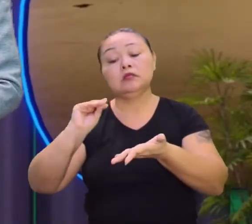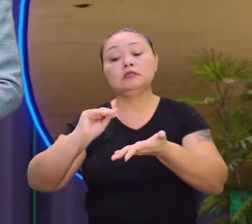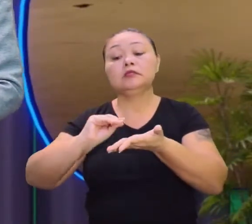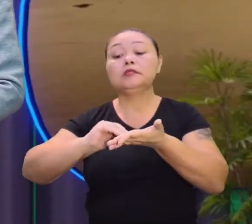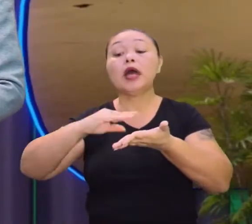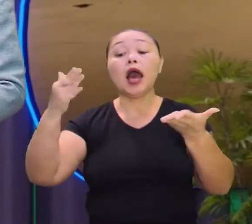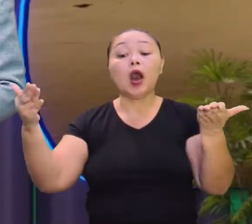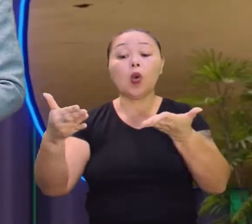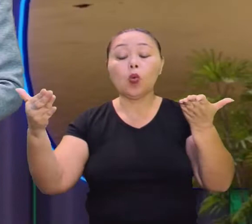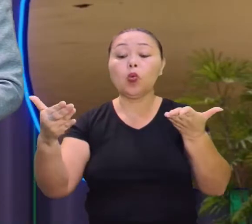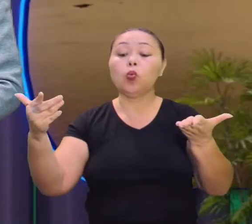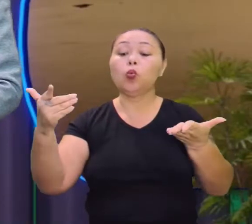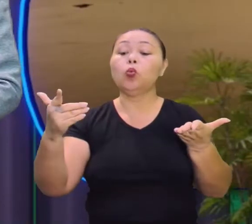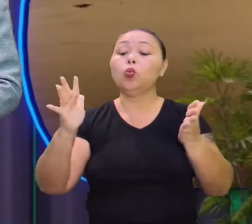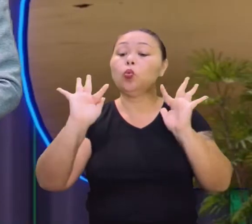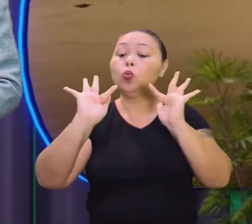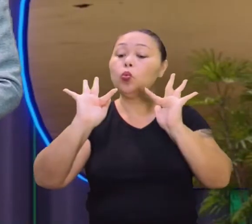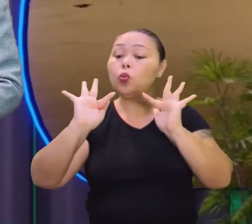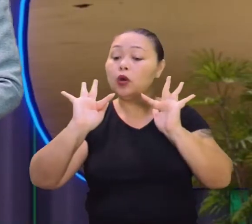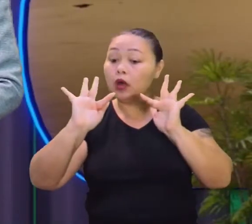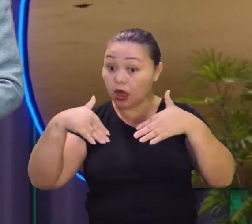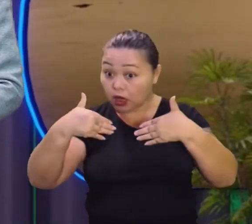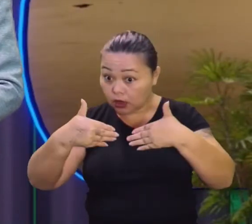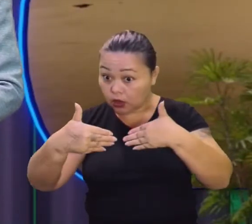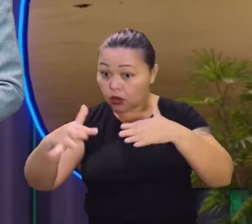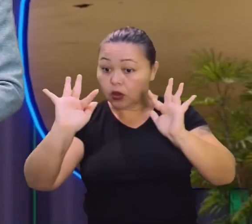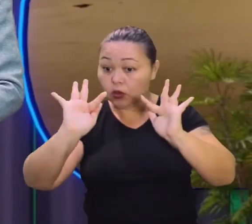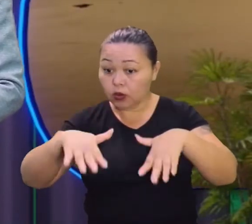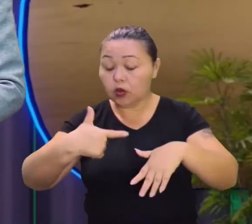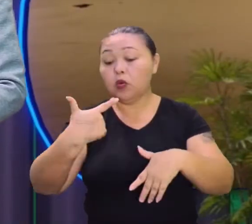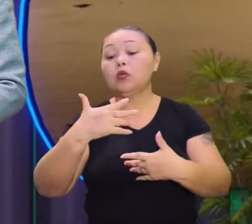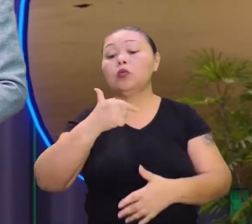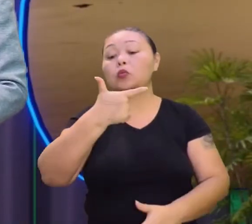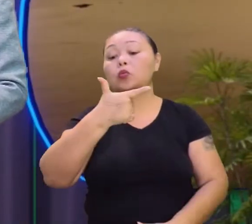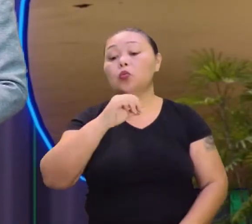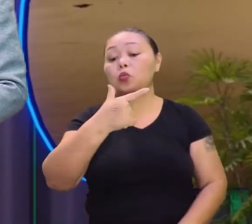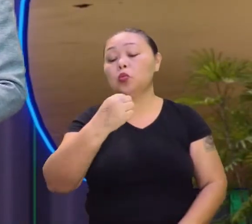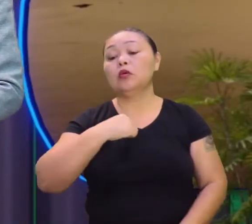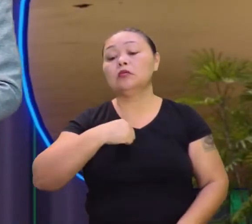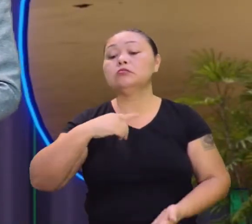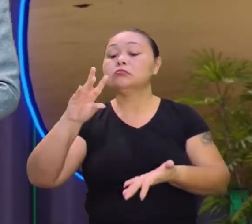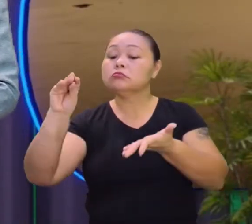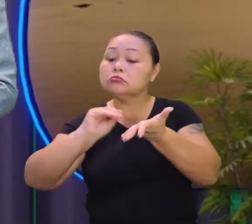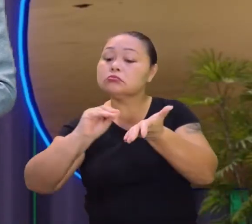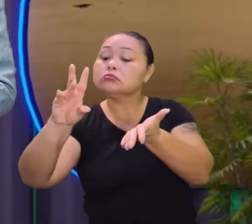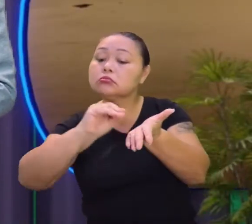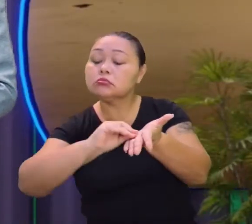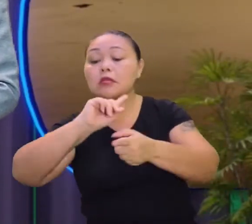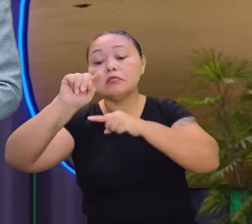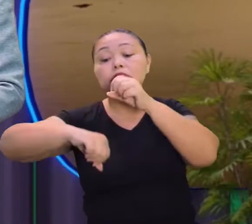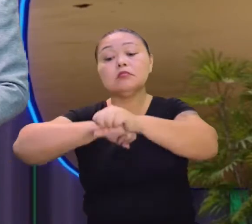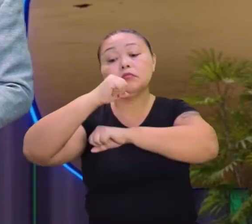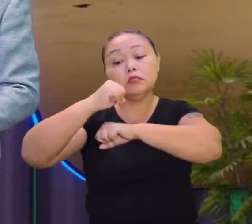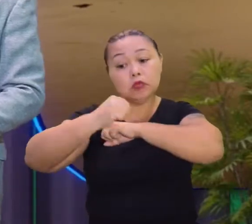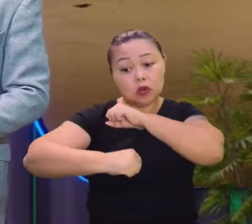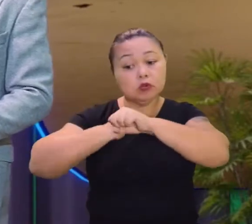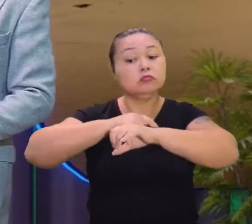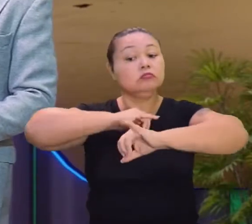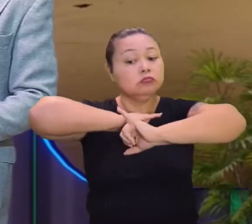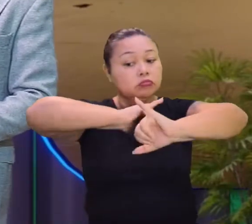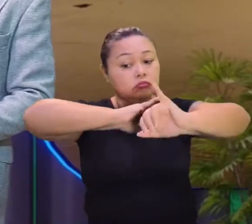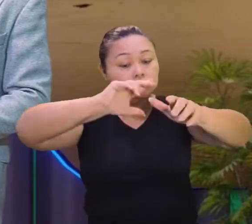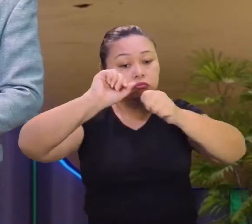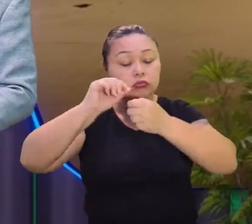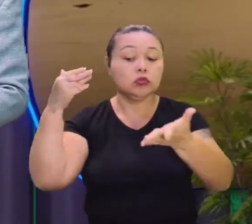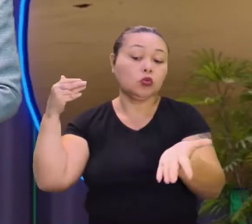agora 2022 está finalizando a etapa do censo para poder ser divulgado agora no próximo ano. Beleza? Então, aquela informação